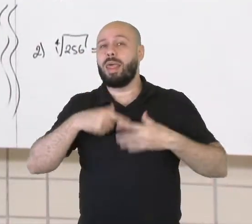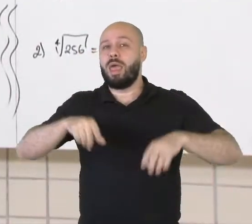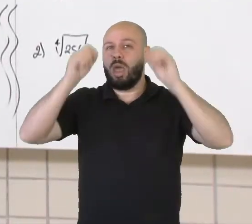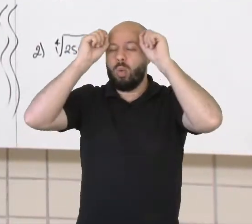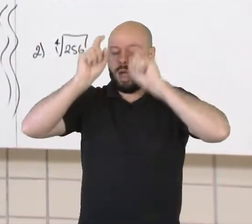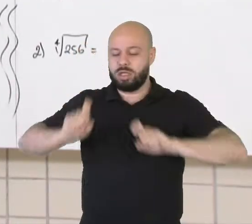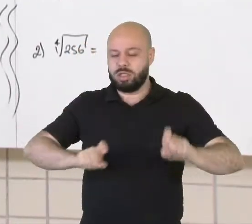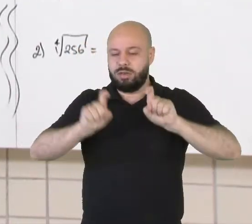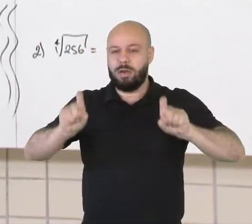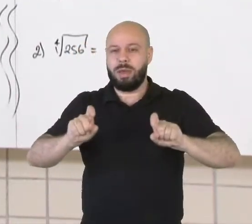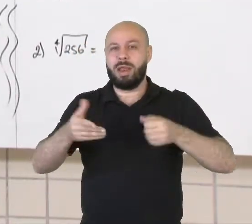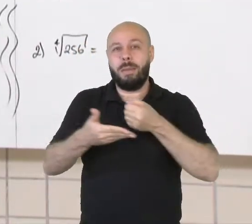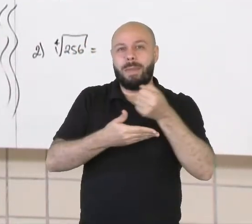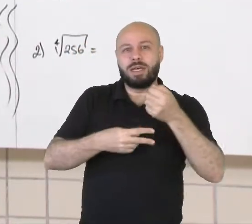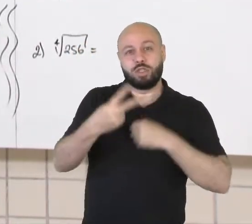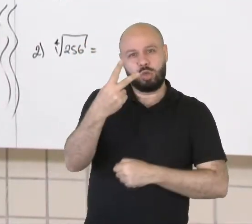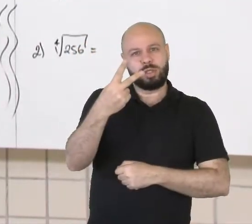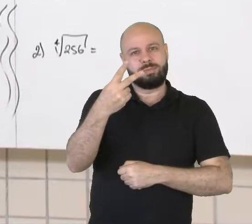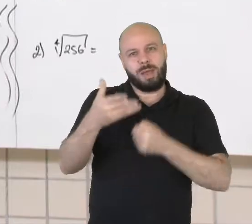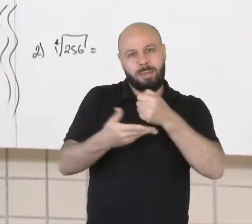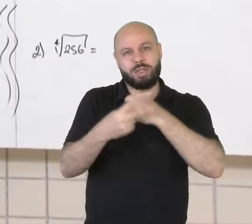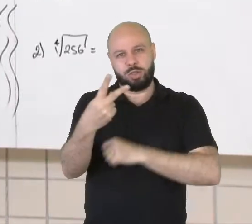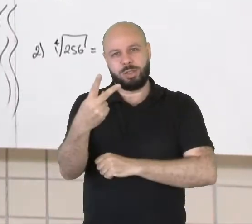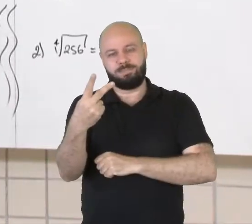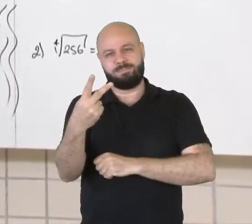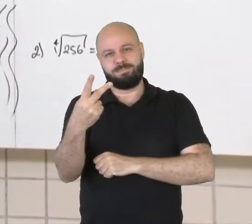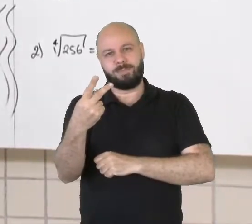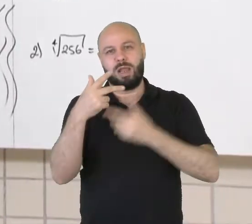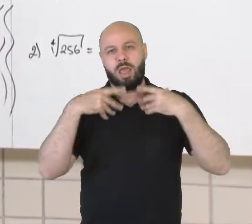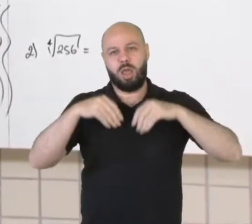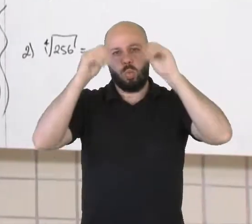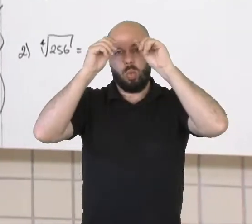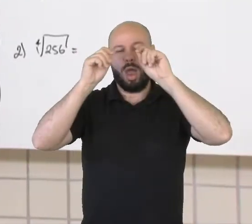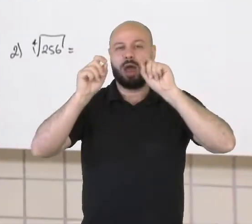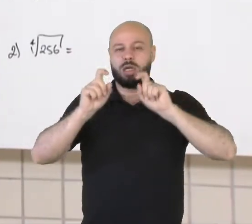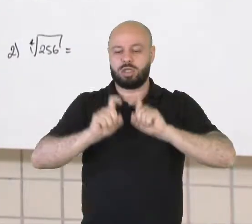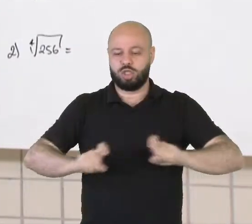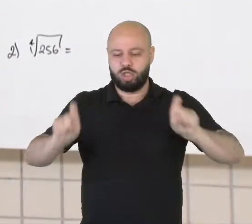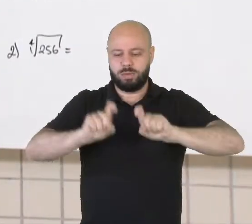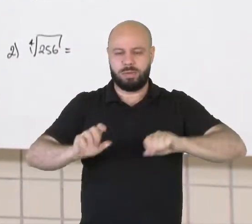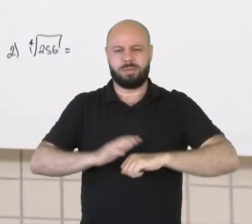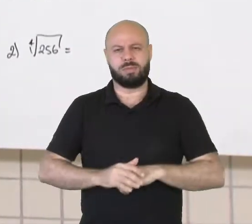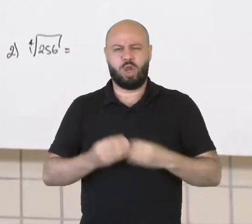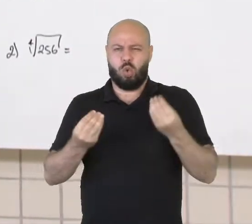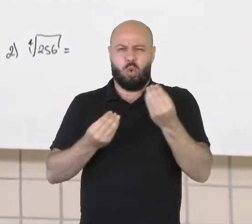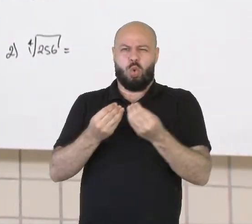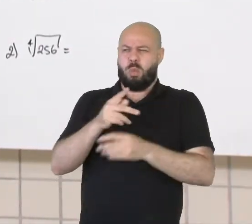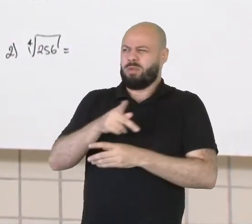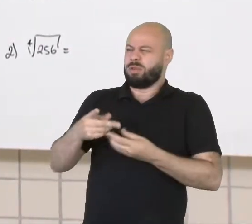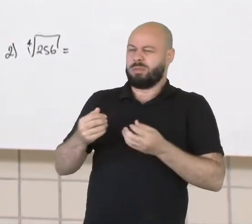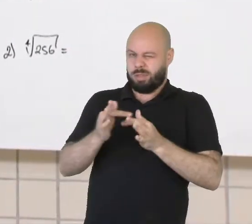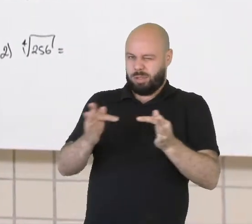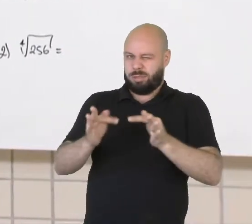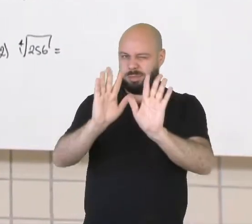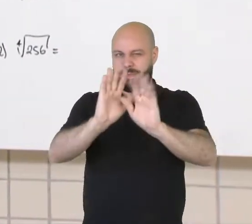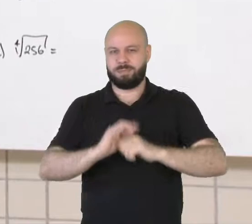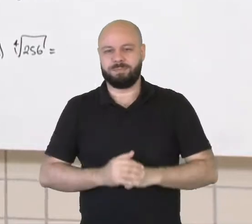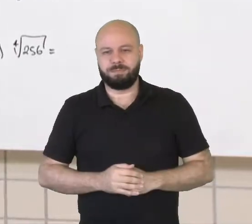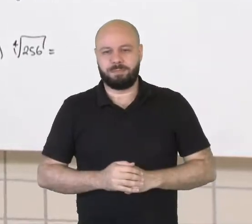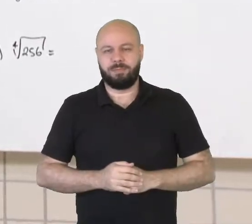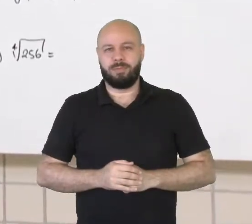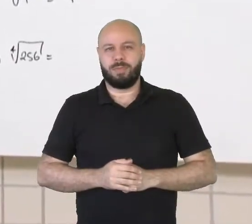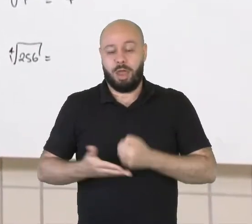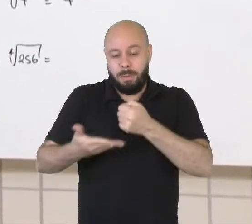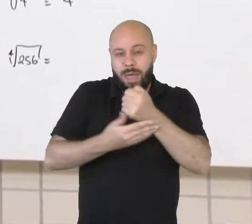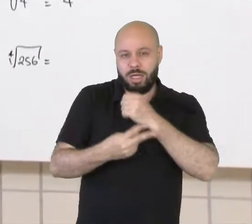construída na base 2. Ok? Toda construída na base 2. Pessoal, de que forma? Simples. Essa base